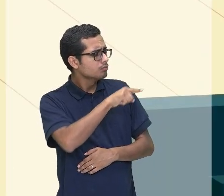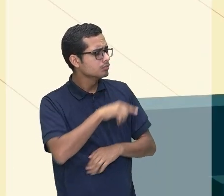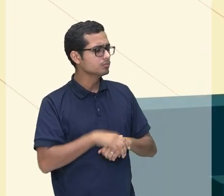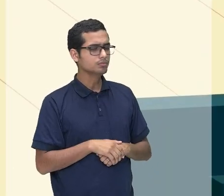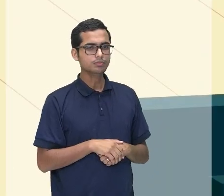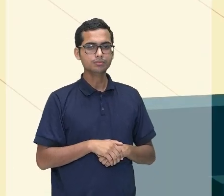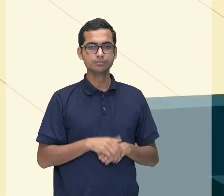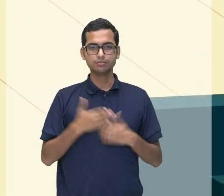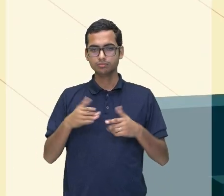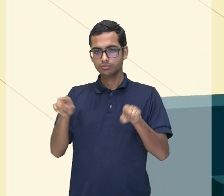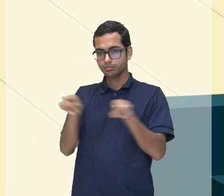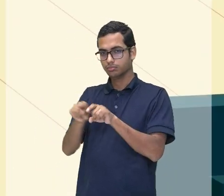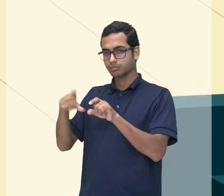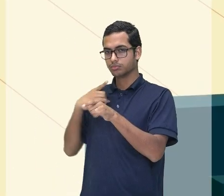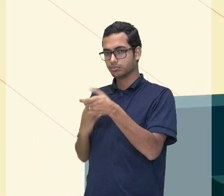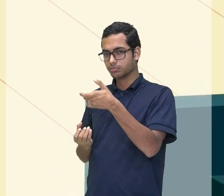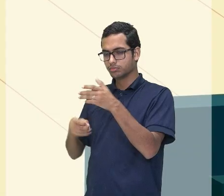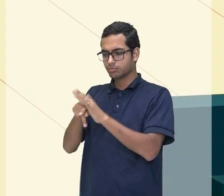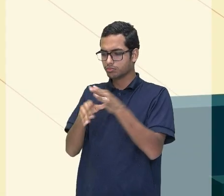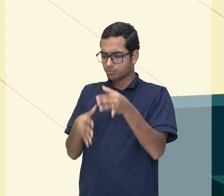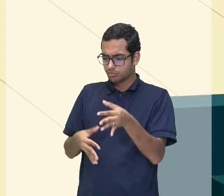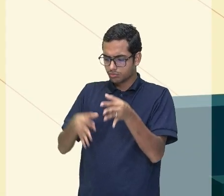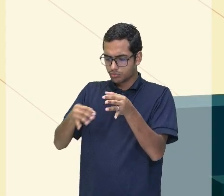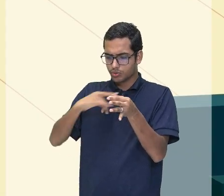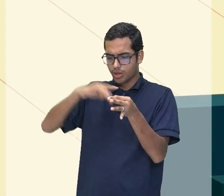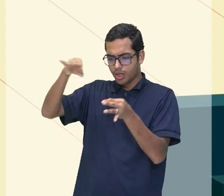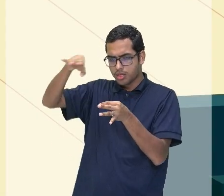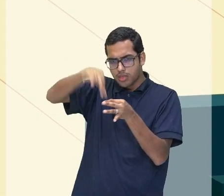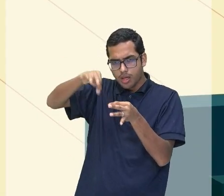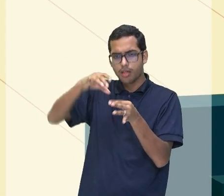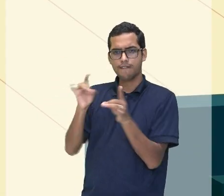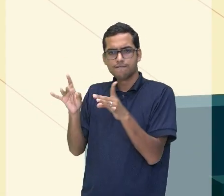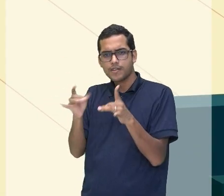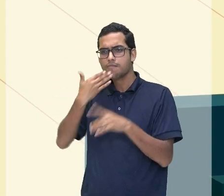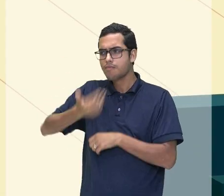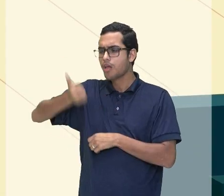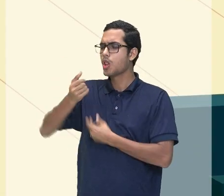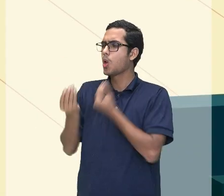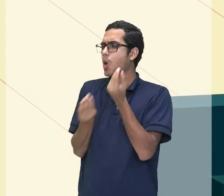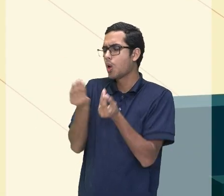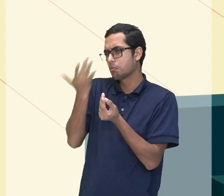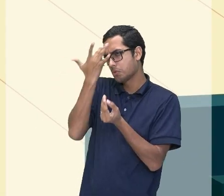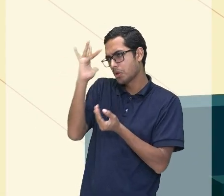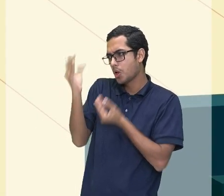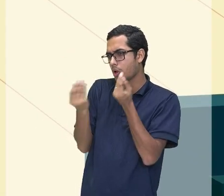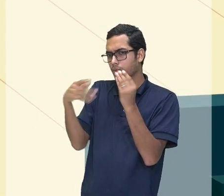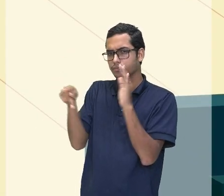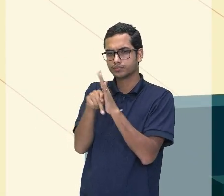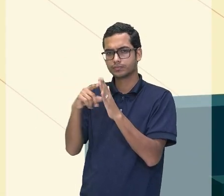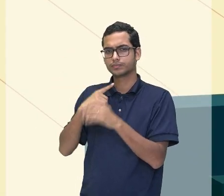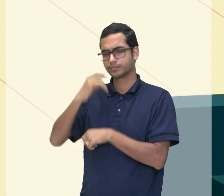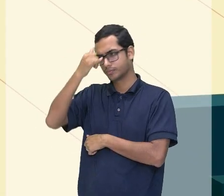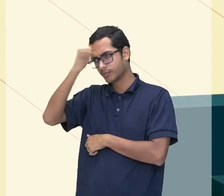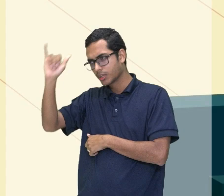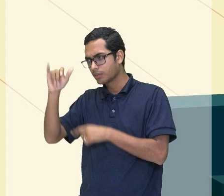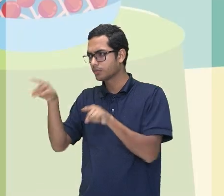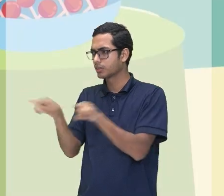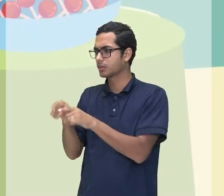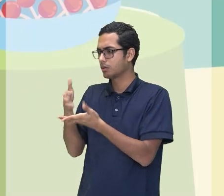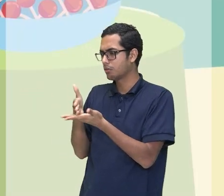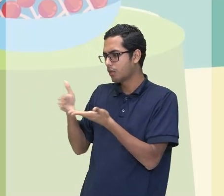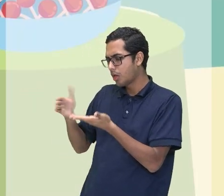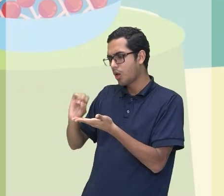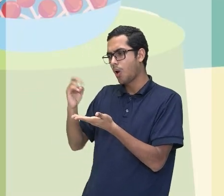fazer pacotes, assim posso vender por um preço melhor. Mas não sei como fazer para que não sobre nenhum e para que o valor seja